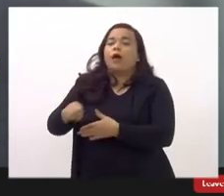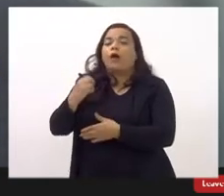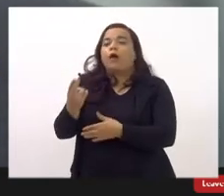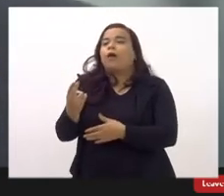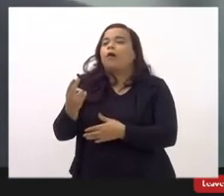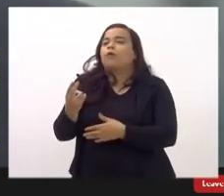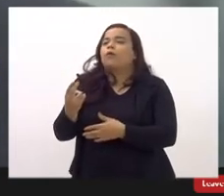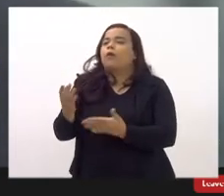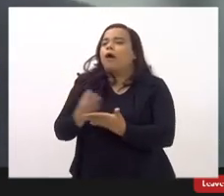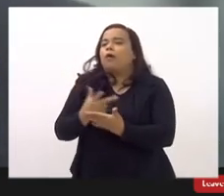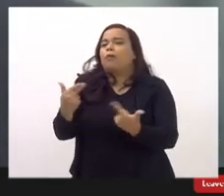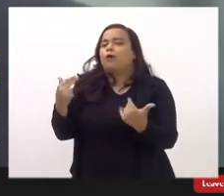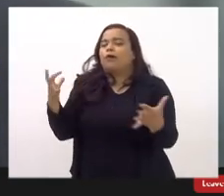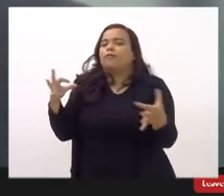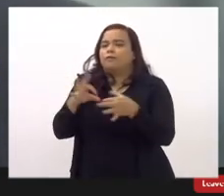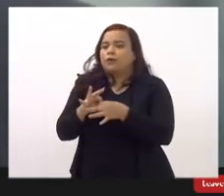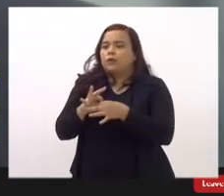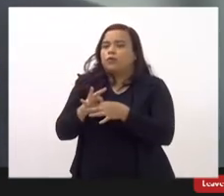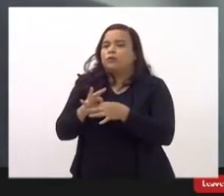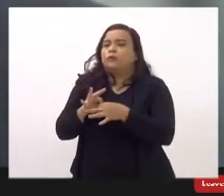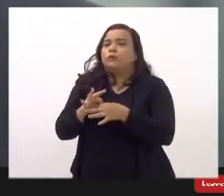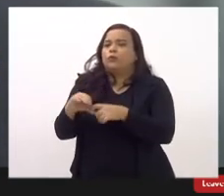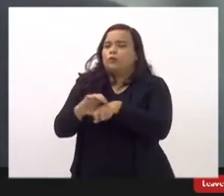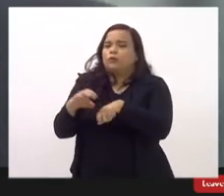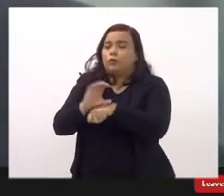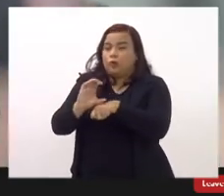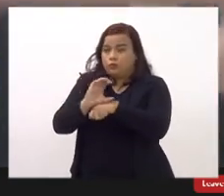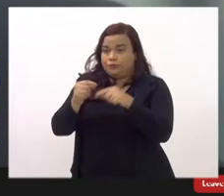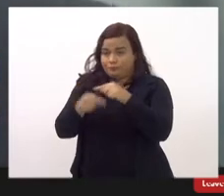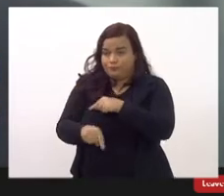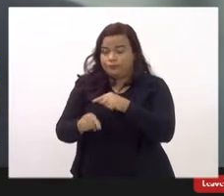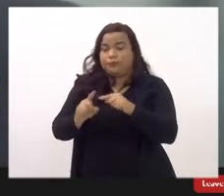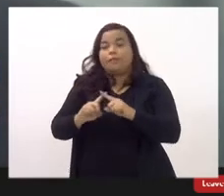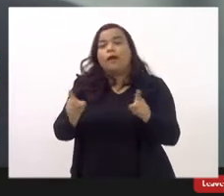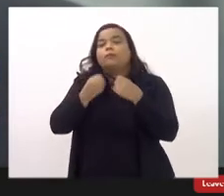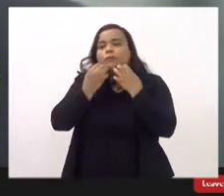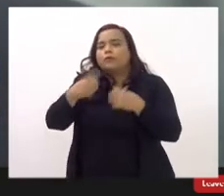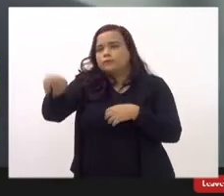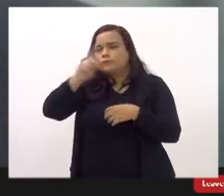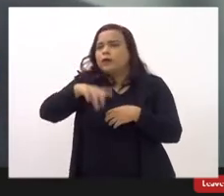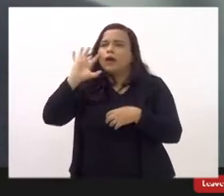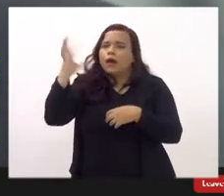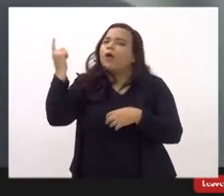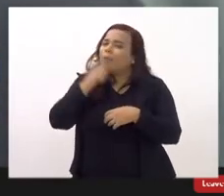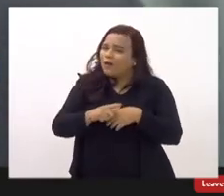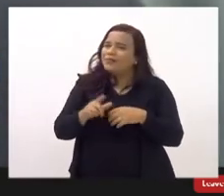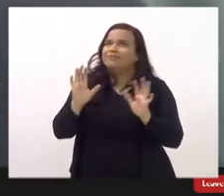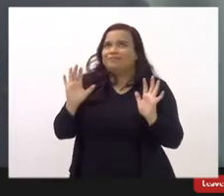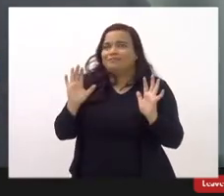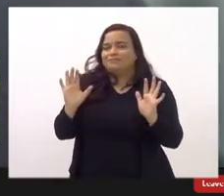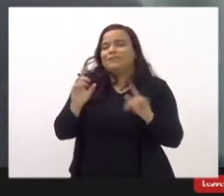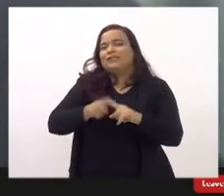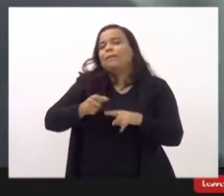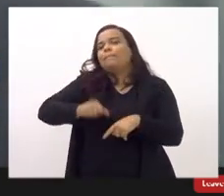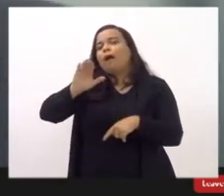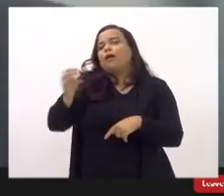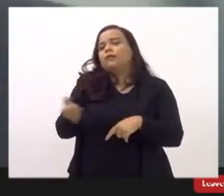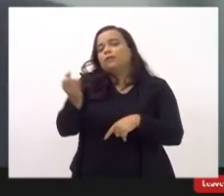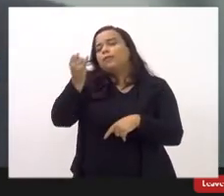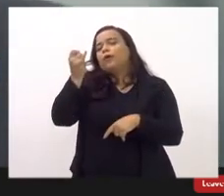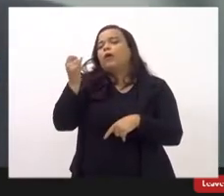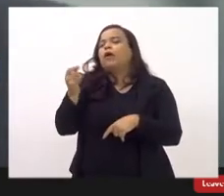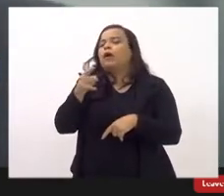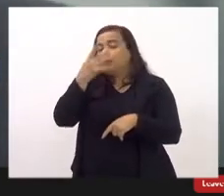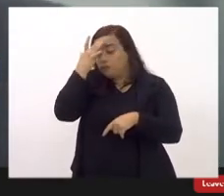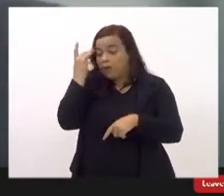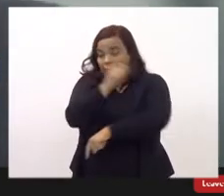pudesse acarretar um vínculo de inconstitucionalidade. Mas que bom que vocês conseguiram sanar esse problema, porque o que importa é que o estudante consiga